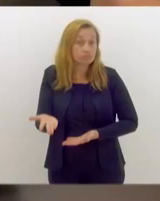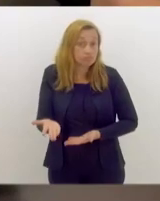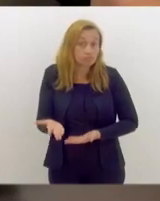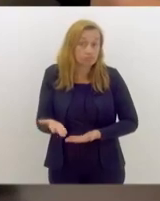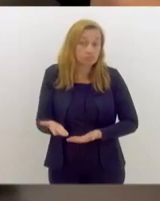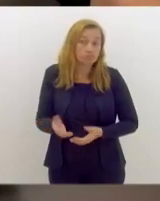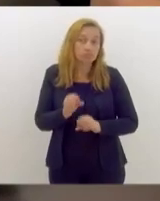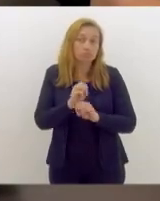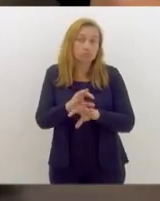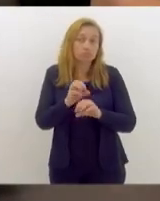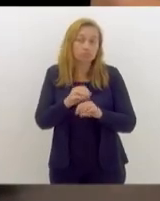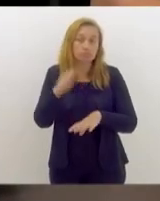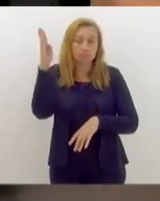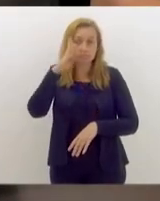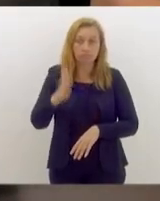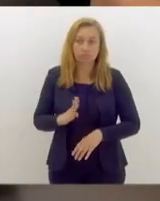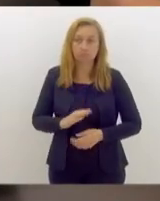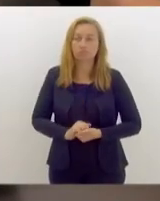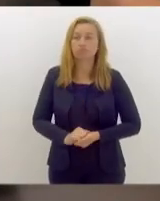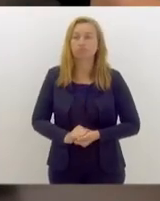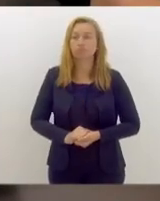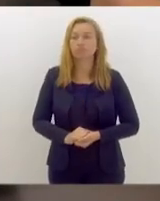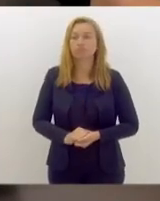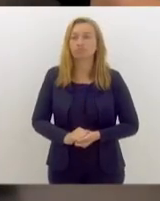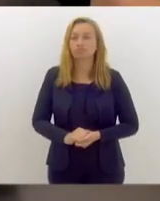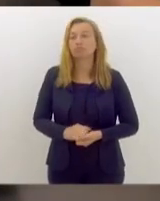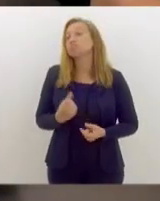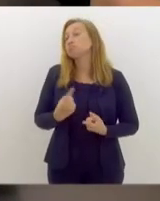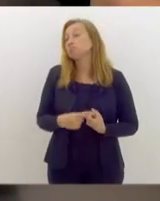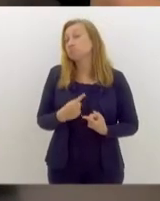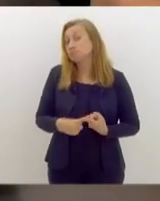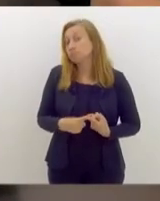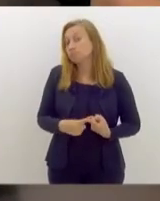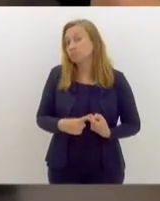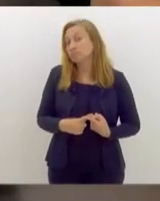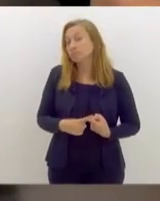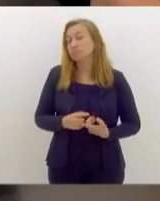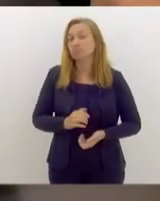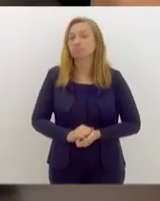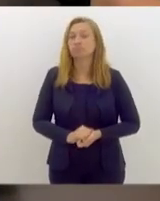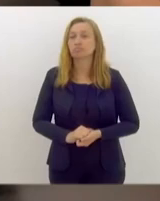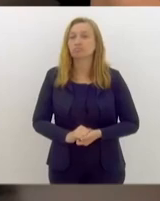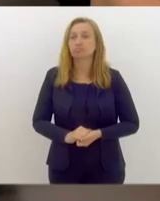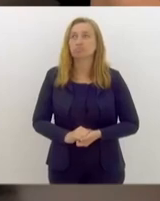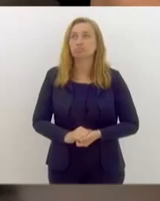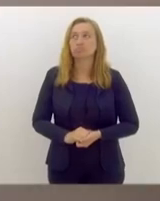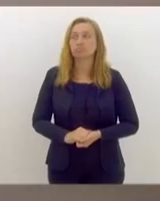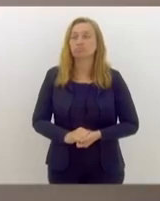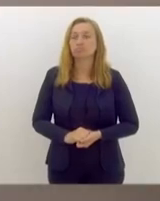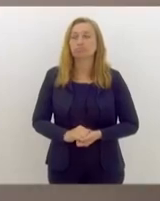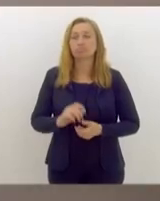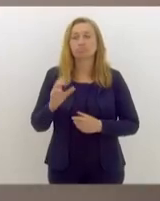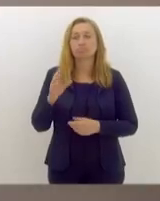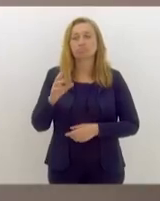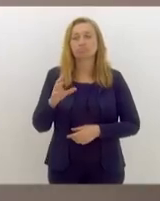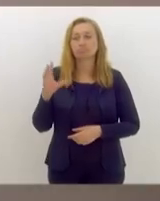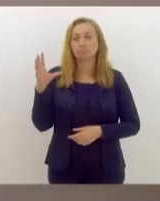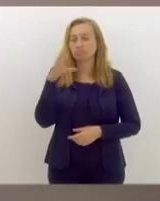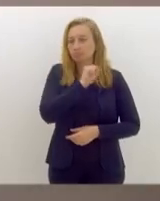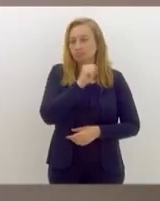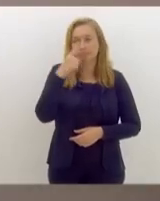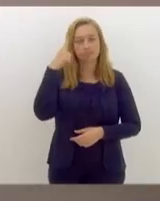a educação brasileira. Desastre por quê? Vamos fazer um rápido